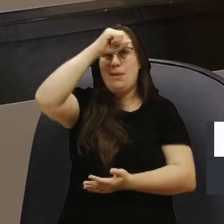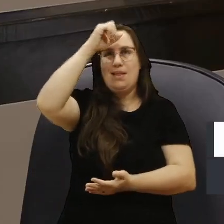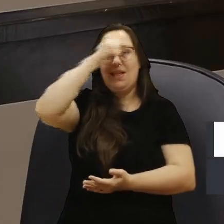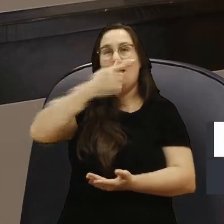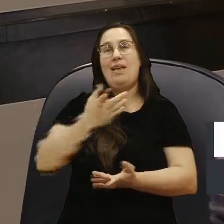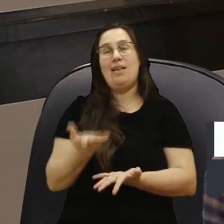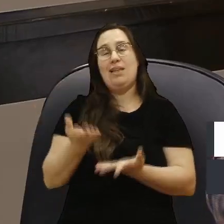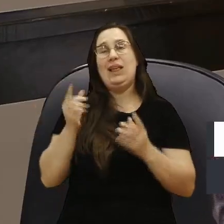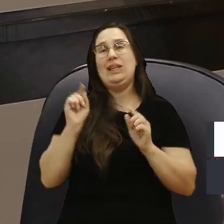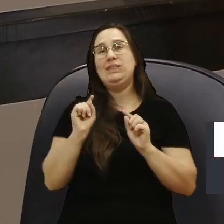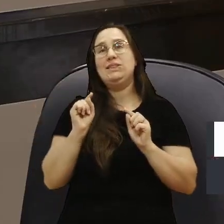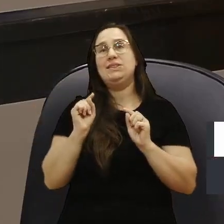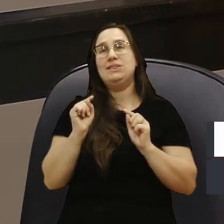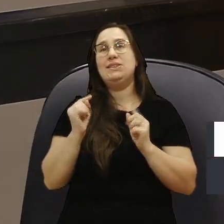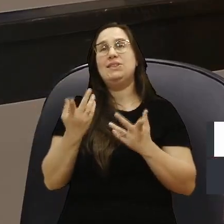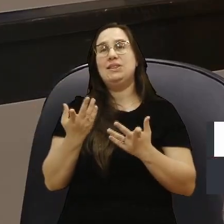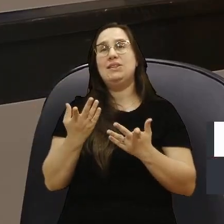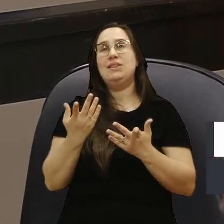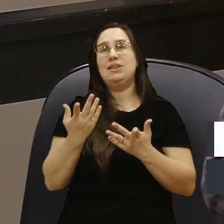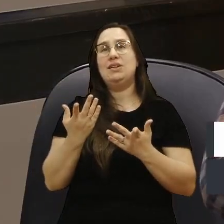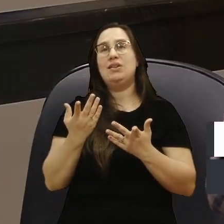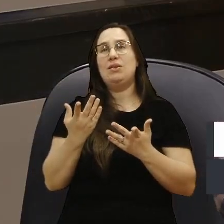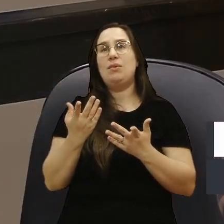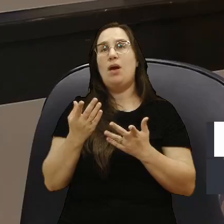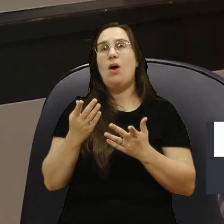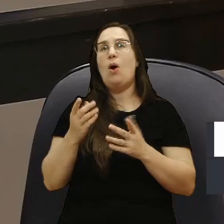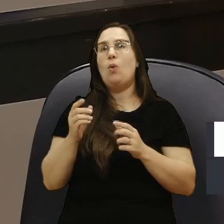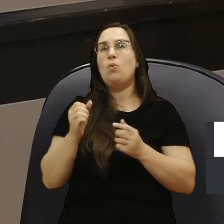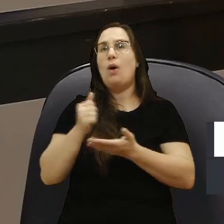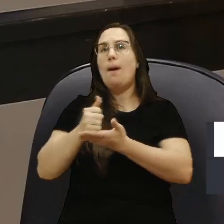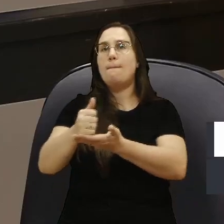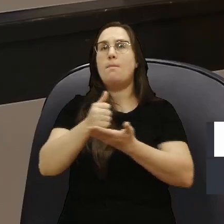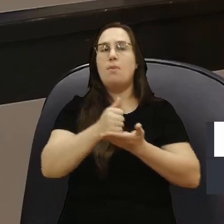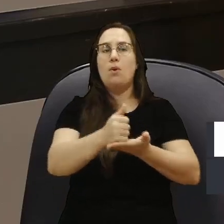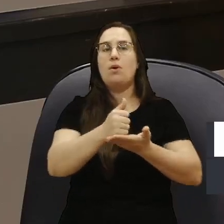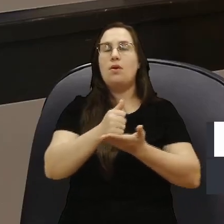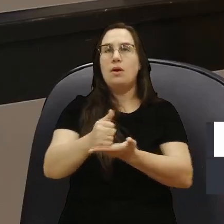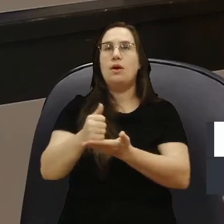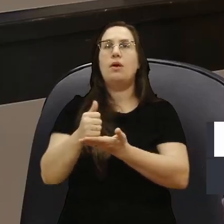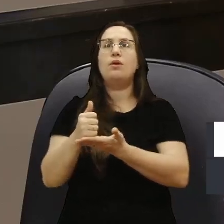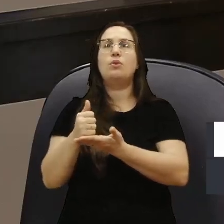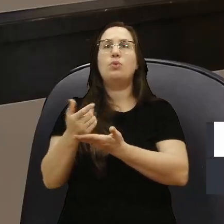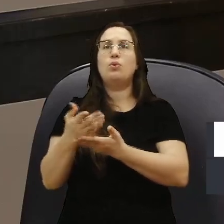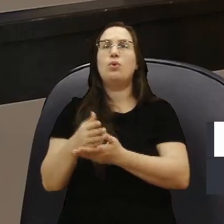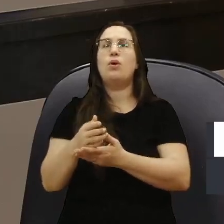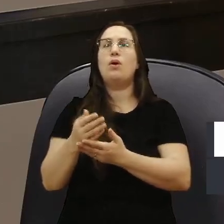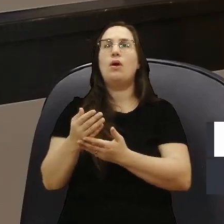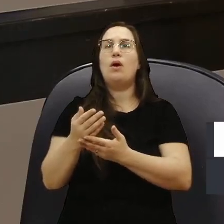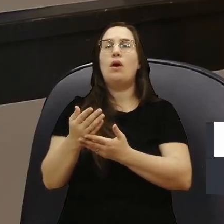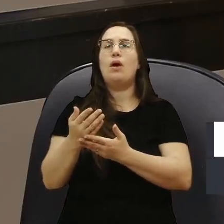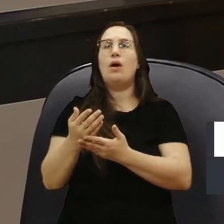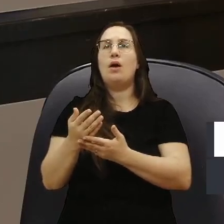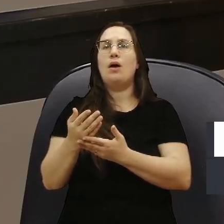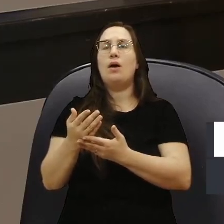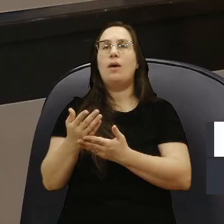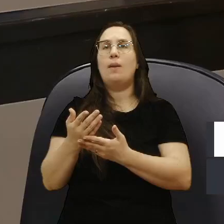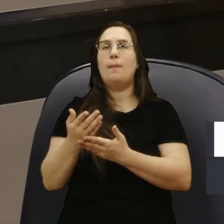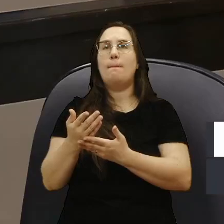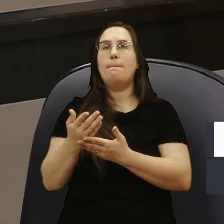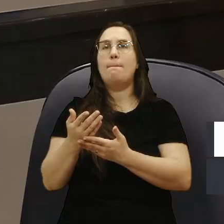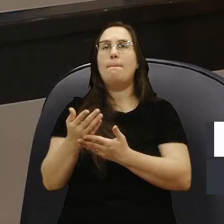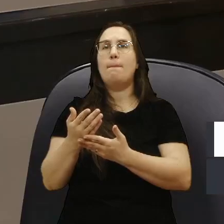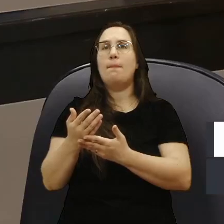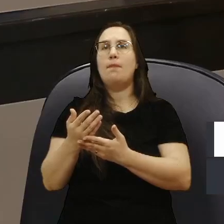Por isso, mesmo a gente aqui, alguns apoiando uma pessoa esse ano, outros apoiando outra, ou às vezes até daqui a pouco eu